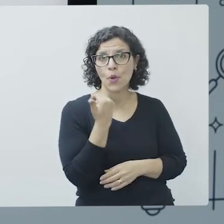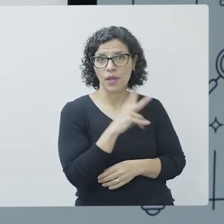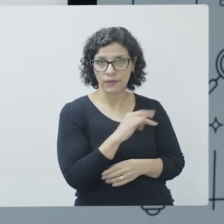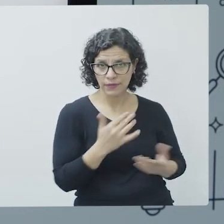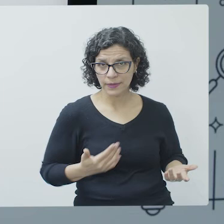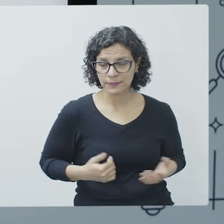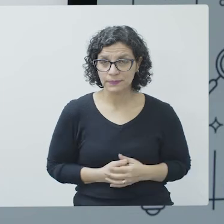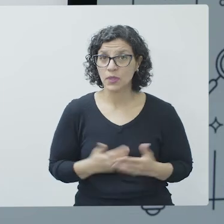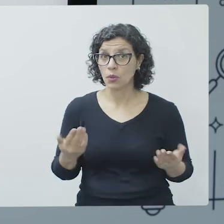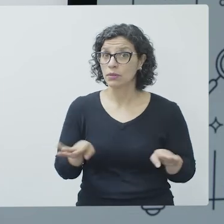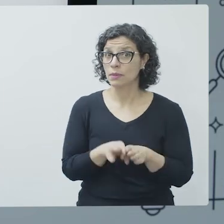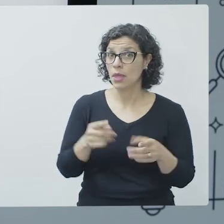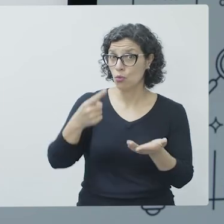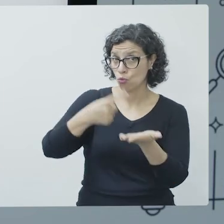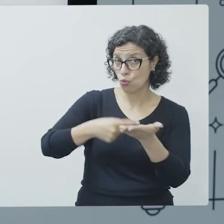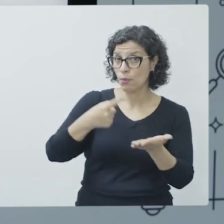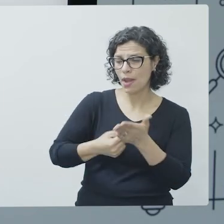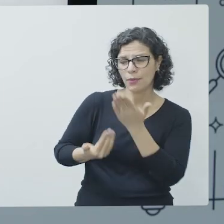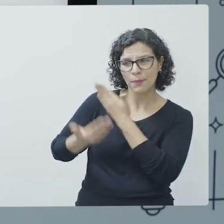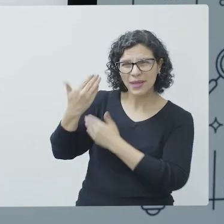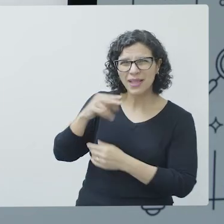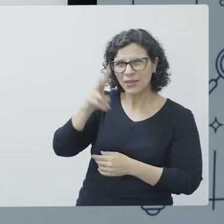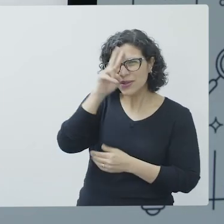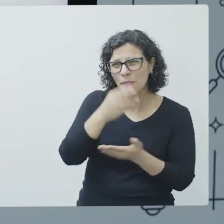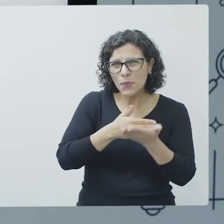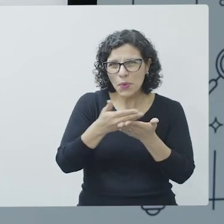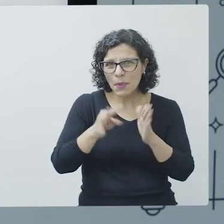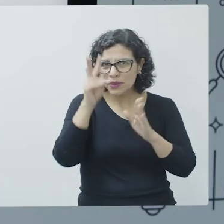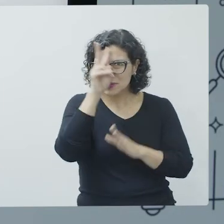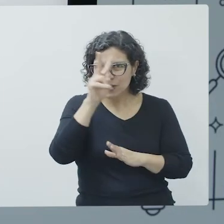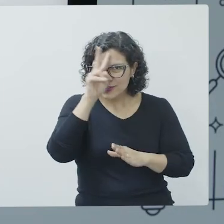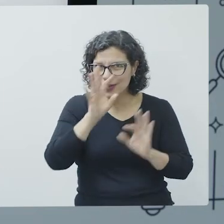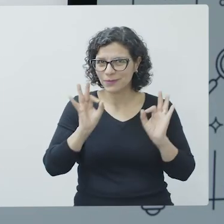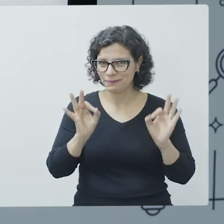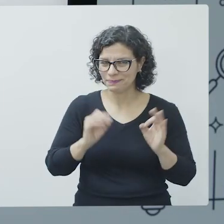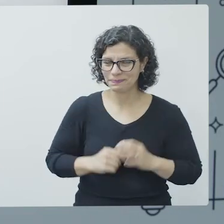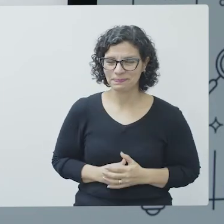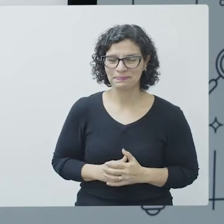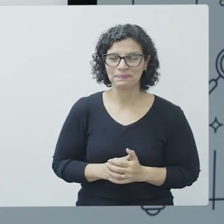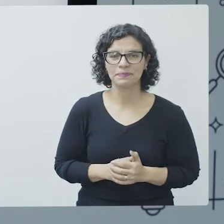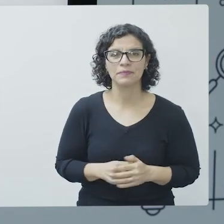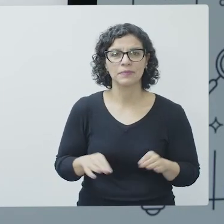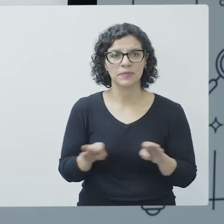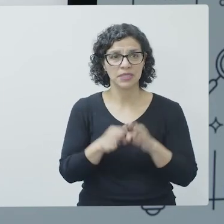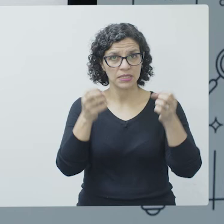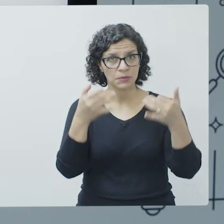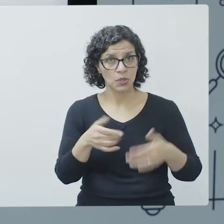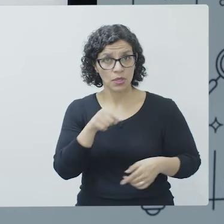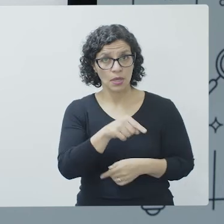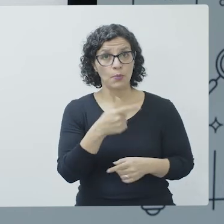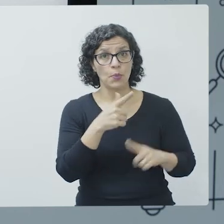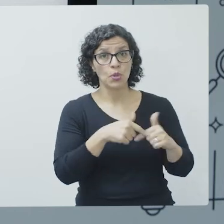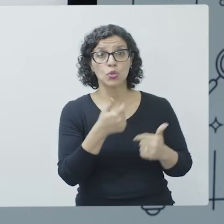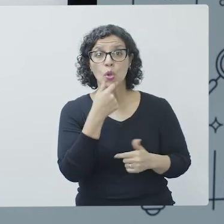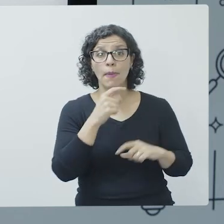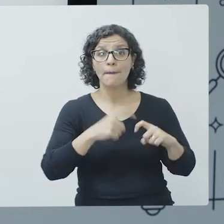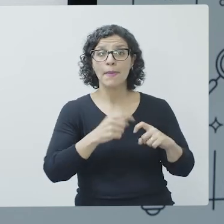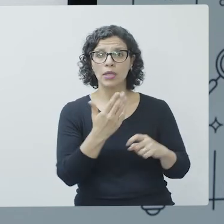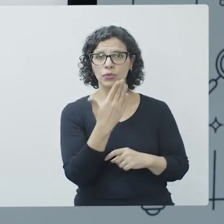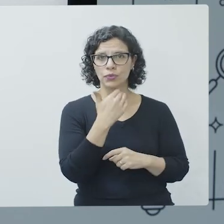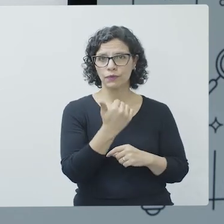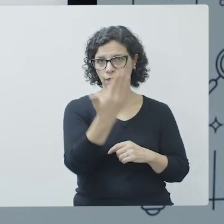pessoa morreria. Então esse foi lá o combinado que eles fizeram lá no início do nosso texto, que foi o que deixou o nosso